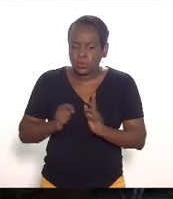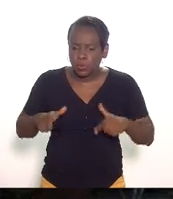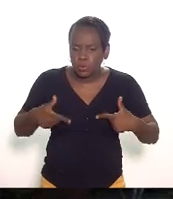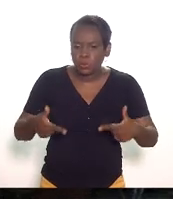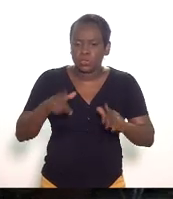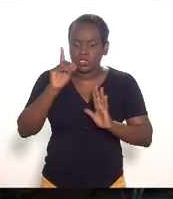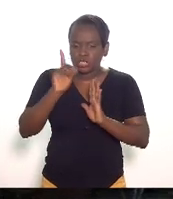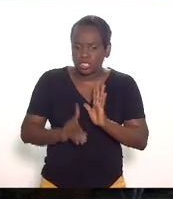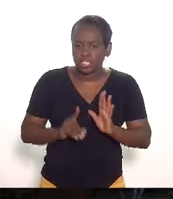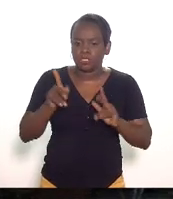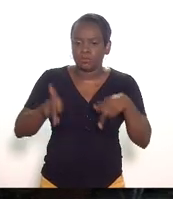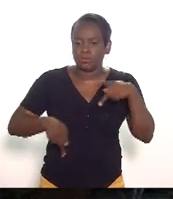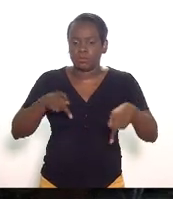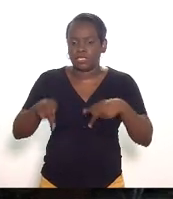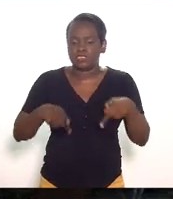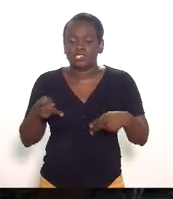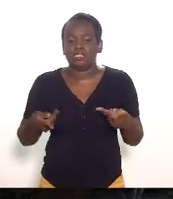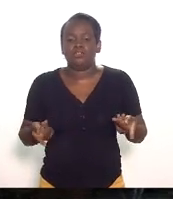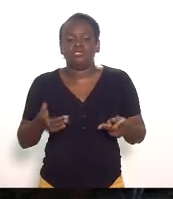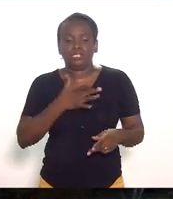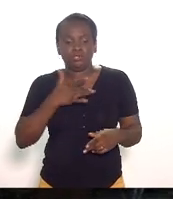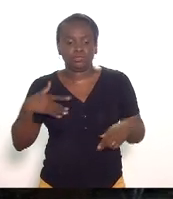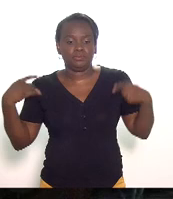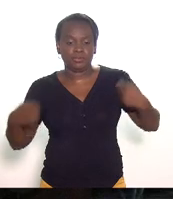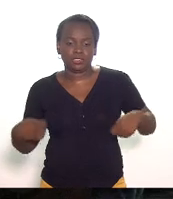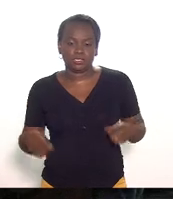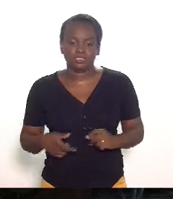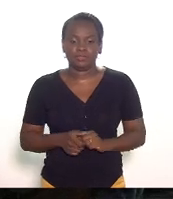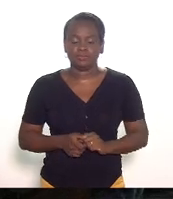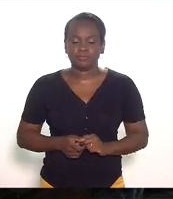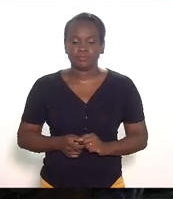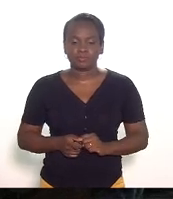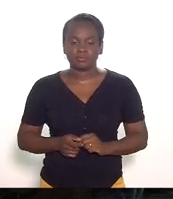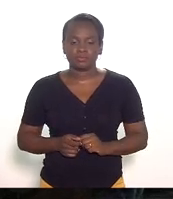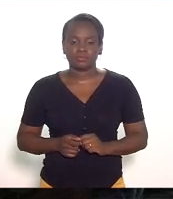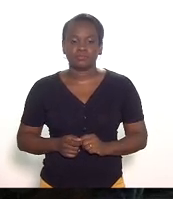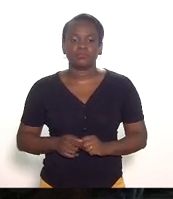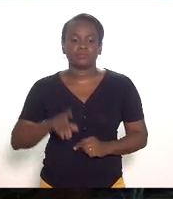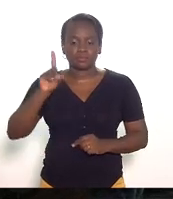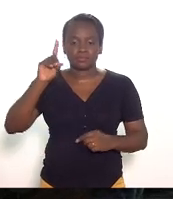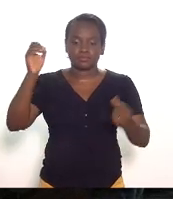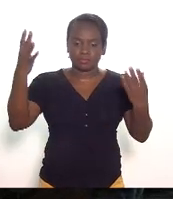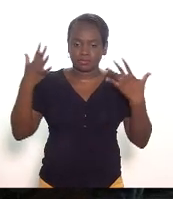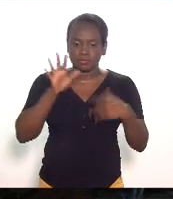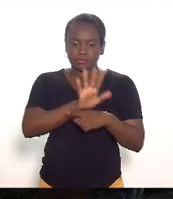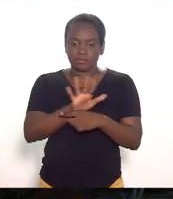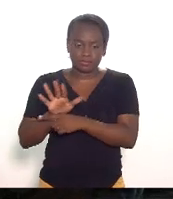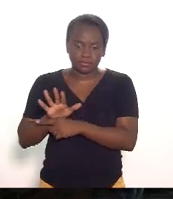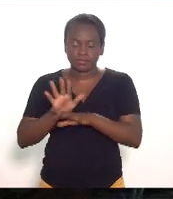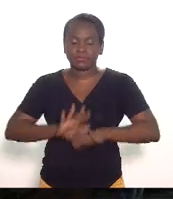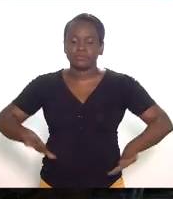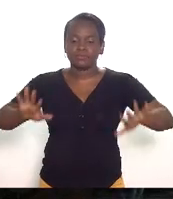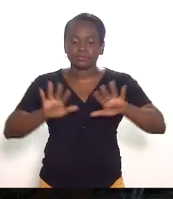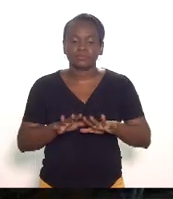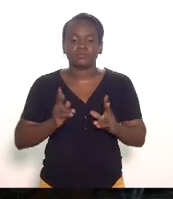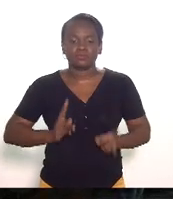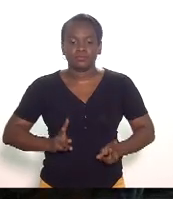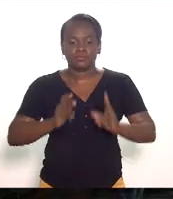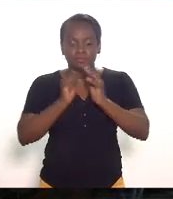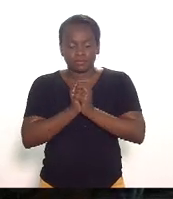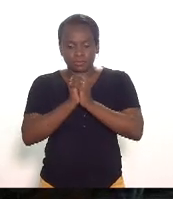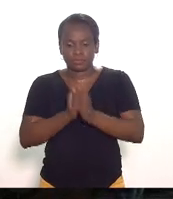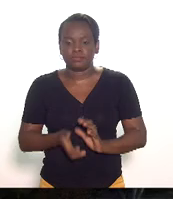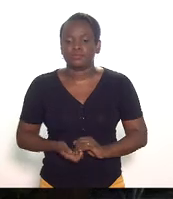direito da população à saúde. Né? Que Deus nos abençoe e continuemos em